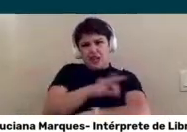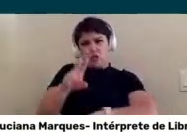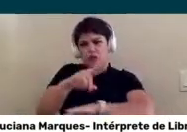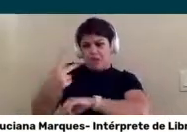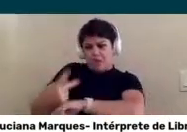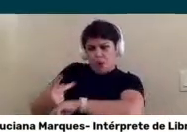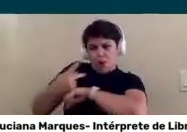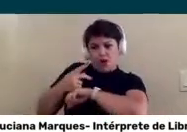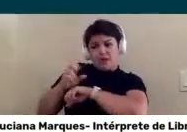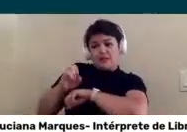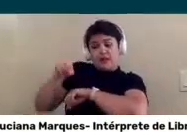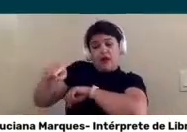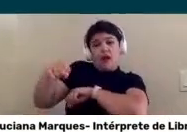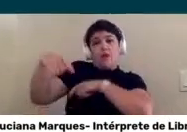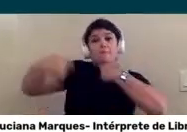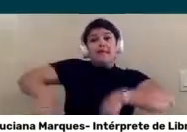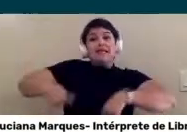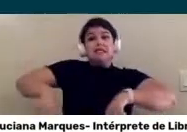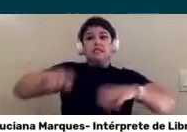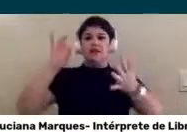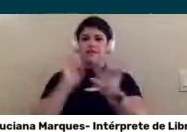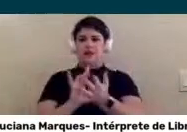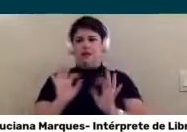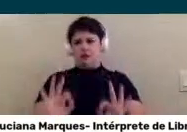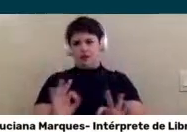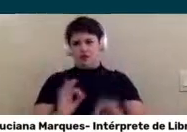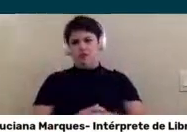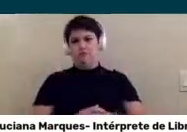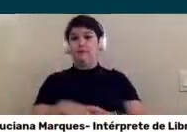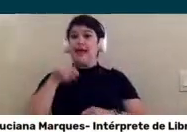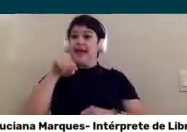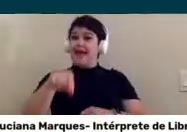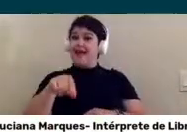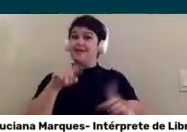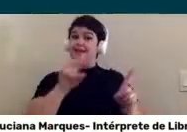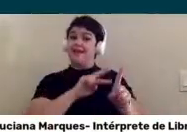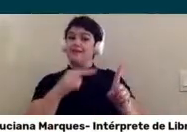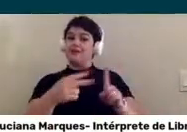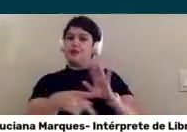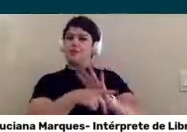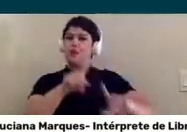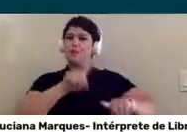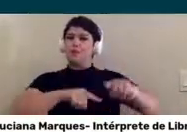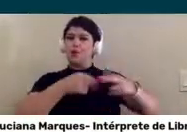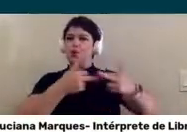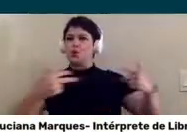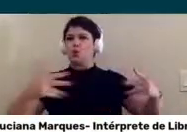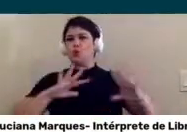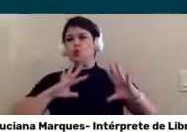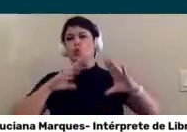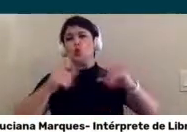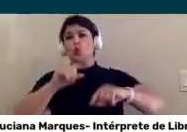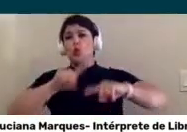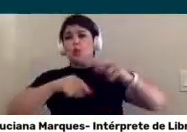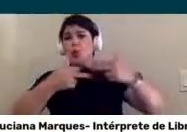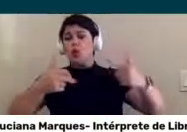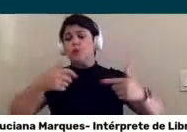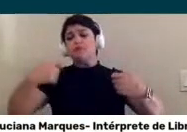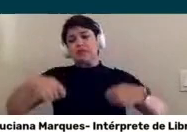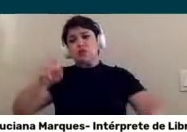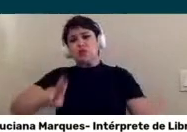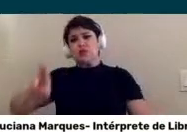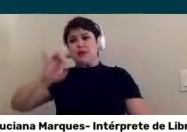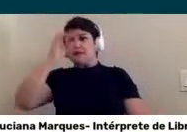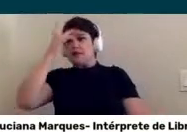ela for útil. E essa é a visão de produto, né? Todos os produtos têm que ser úteis para serem procurados,